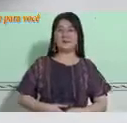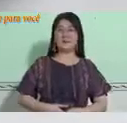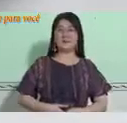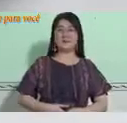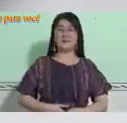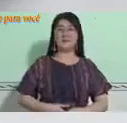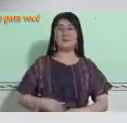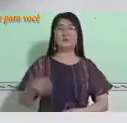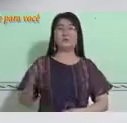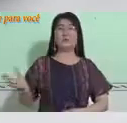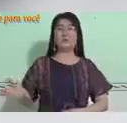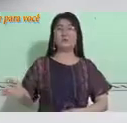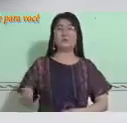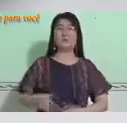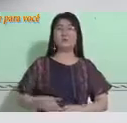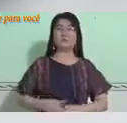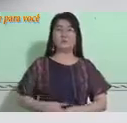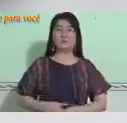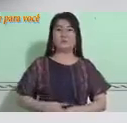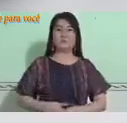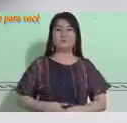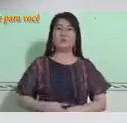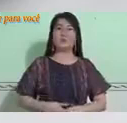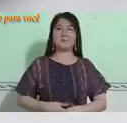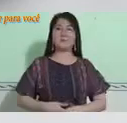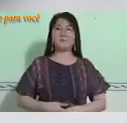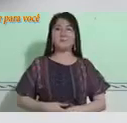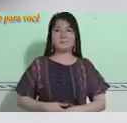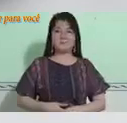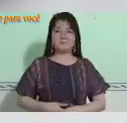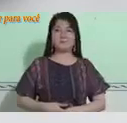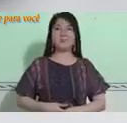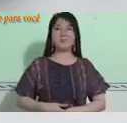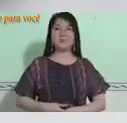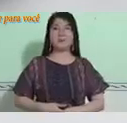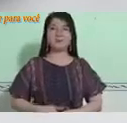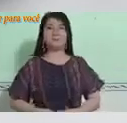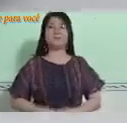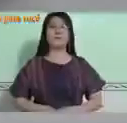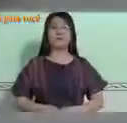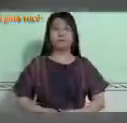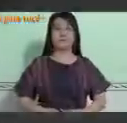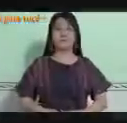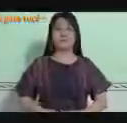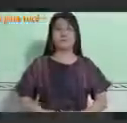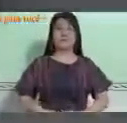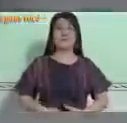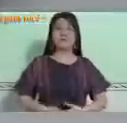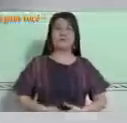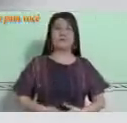Suco de morango com melancia benefício 2.0. Acento agudo rico em antioxidantes e contém ácido